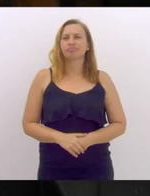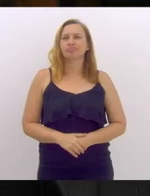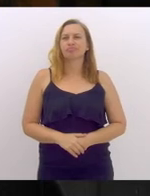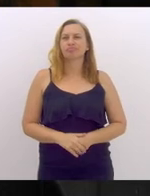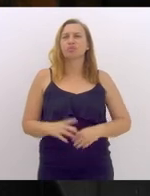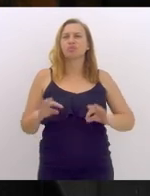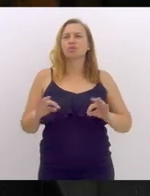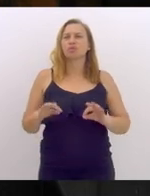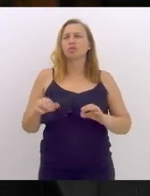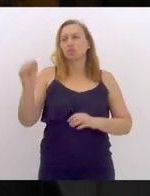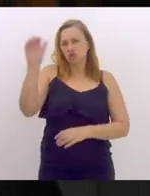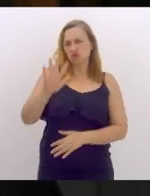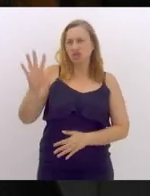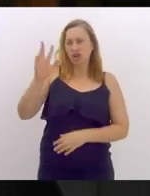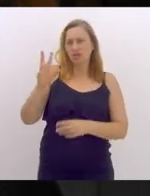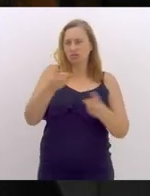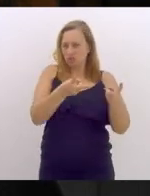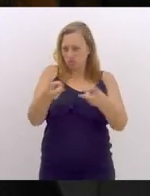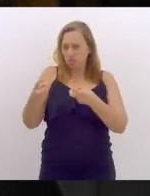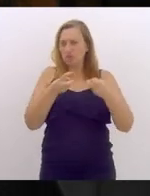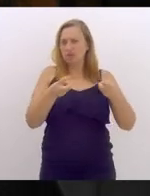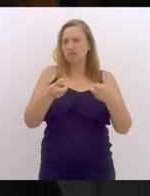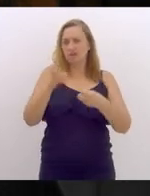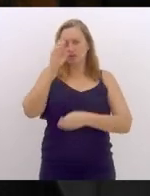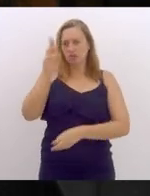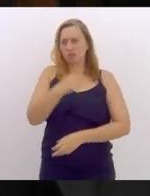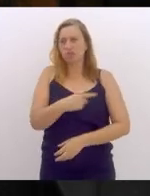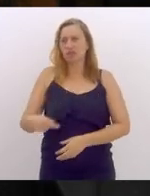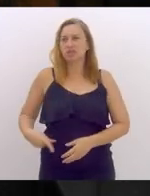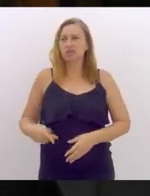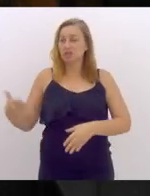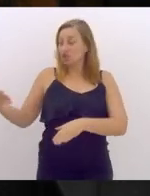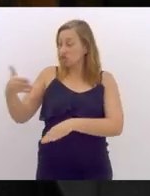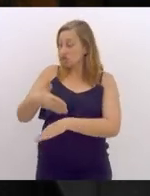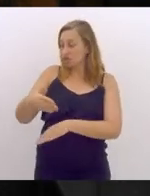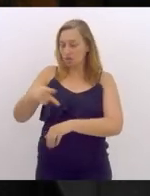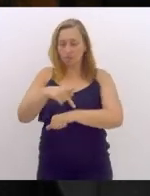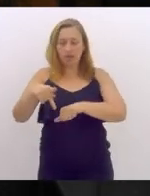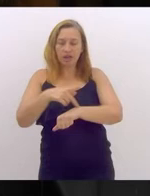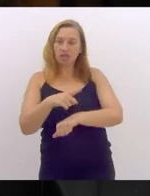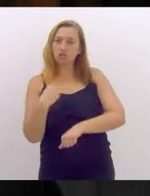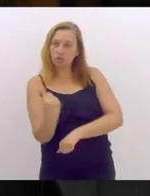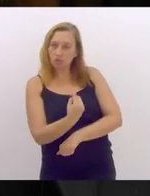panorama geral senhor presidente chego no nosso país